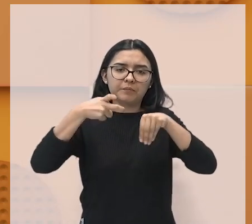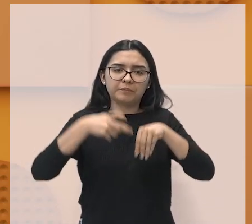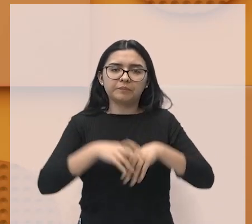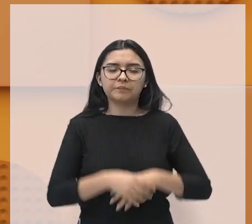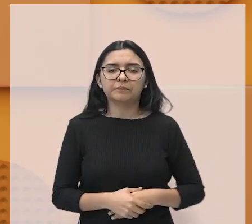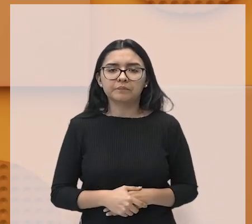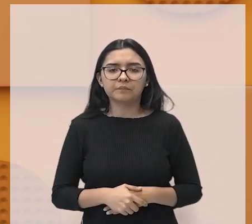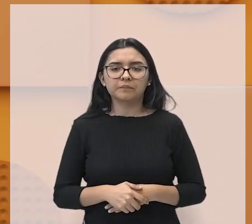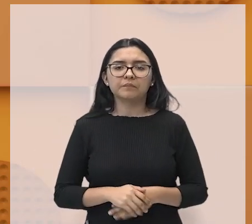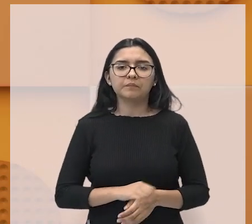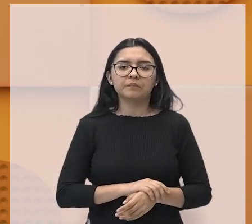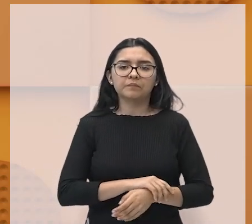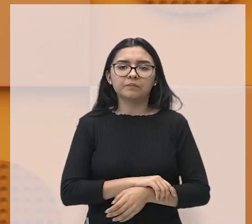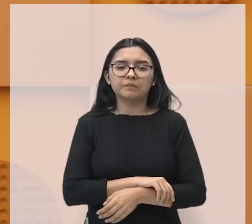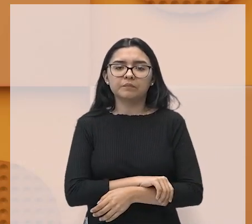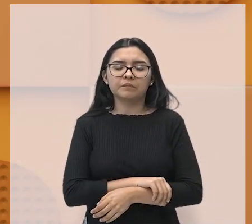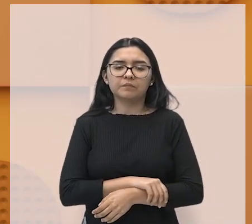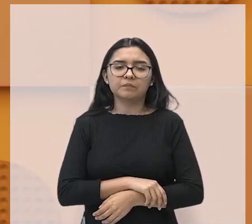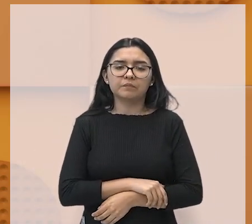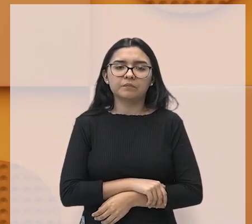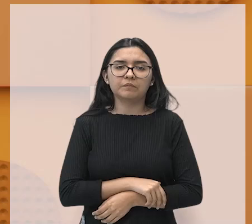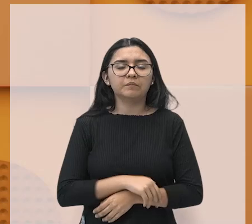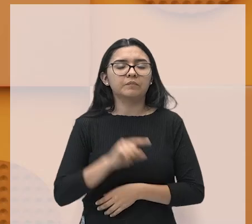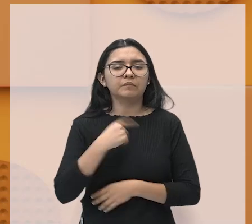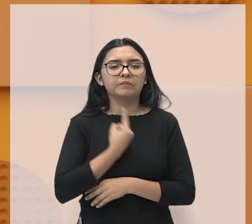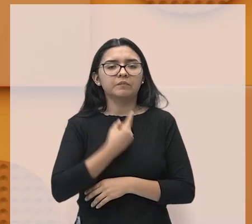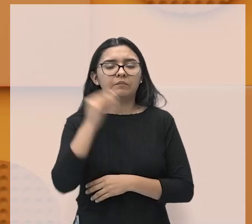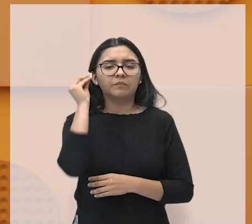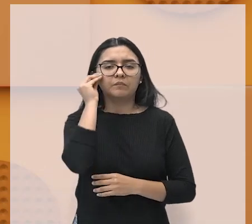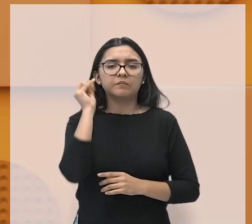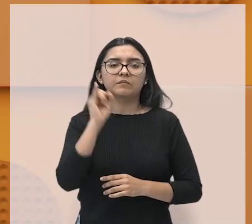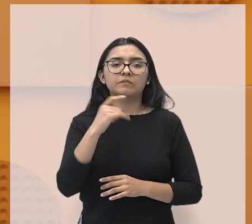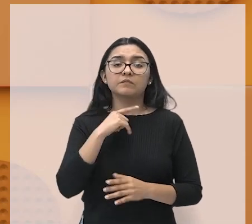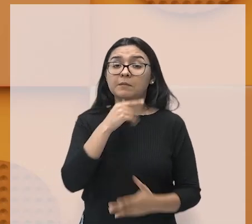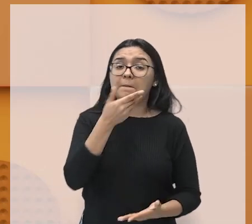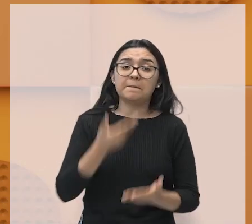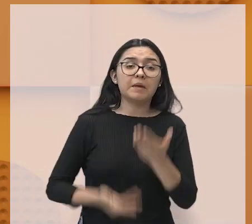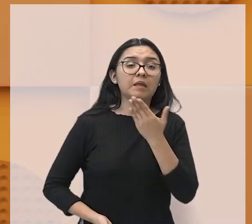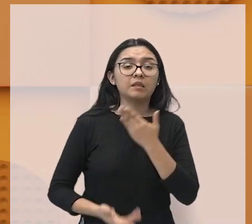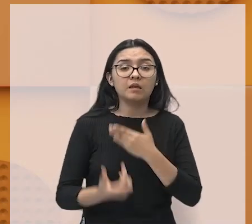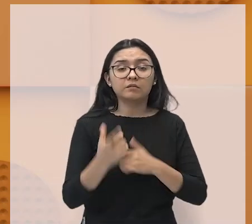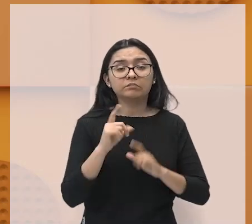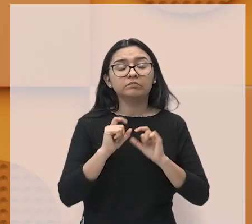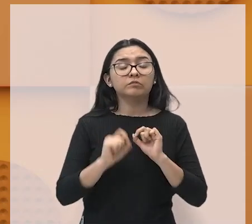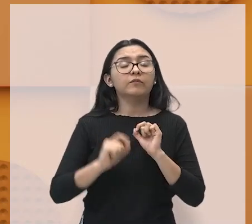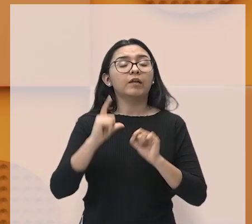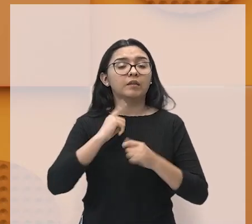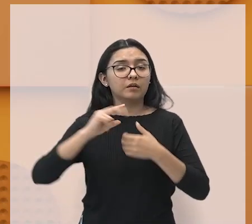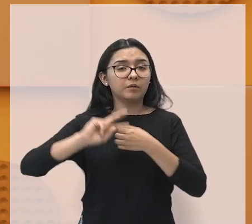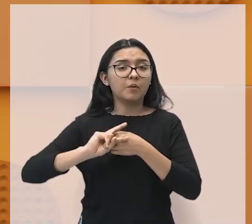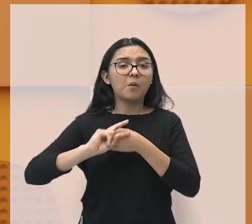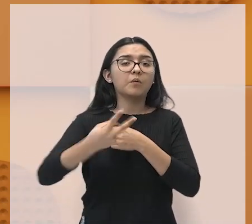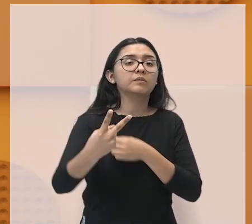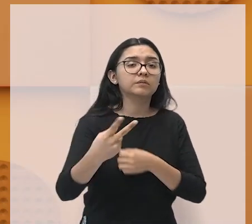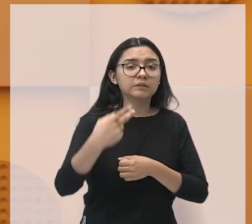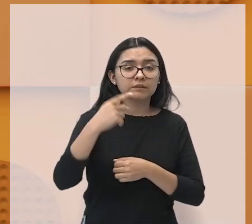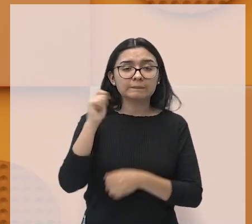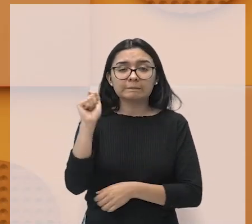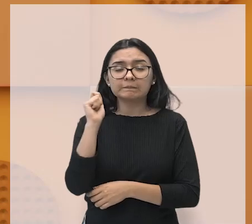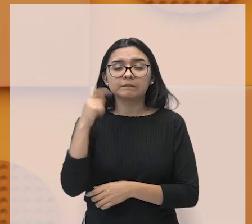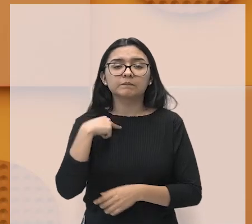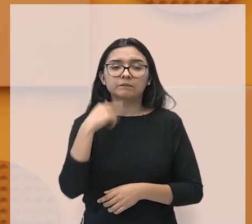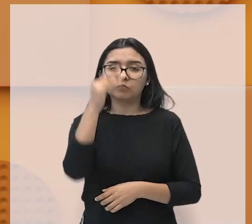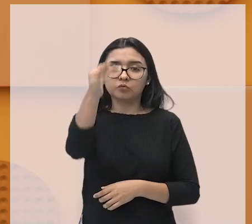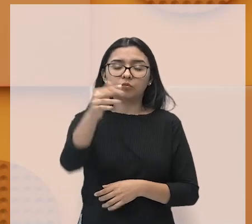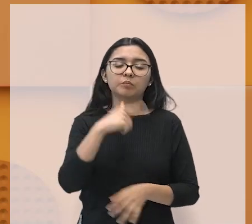subsolo. E ainda o que a gente pode verificar é que se a gente perder isso, a gente vai ter consequências drásticas para o